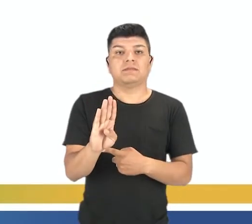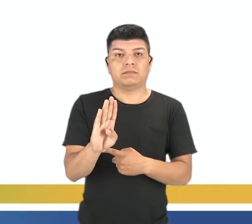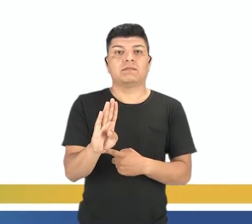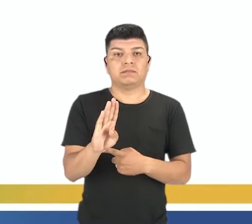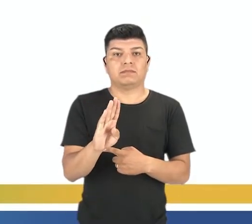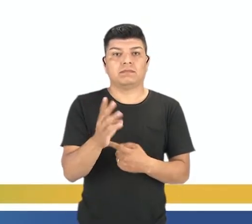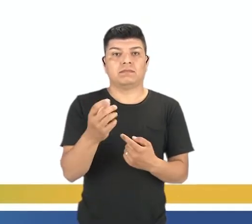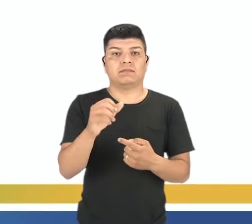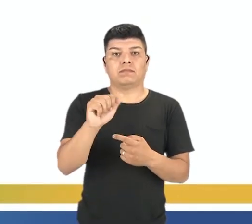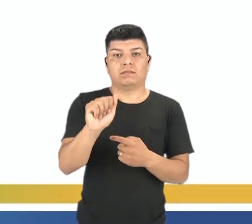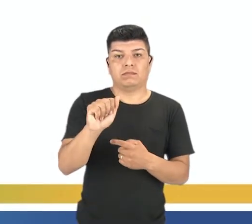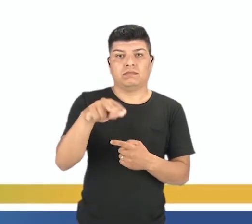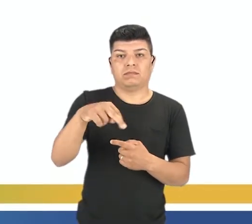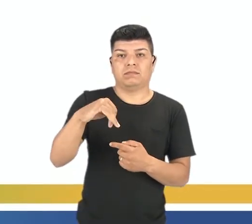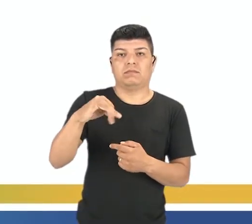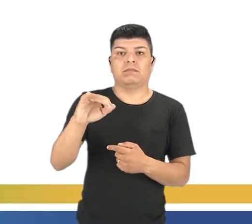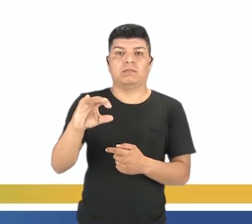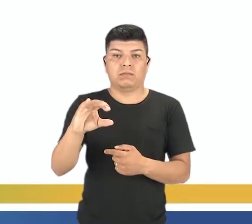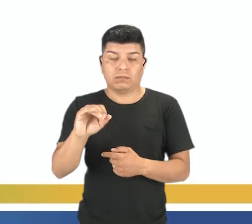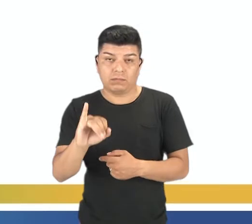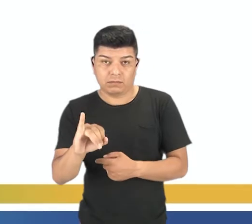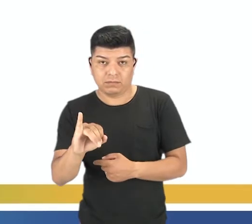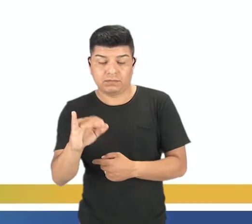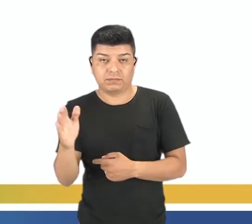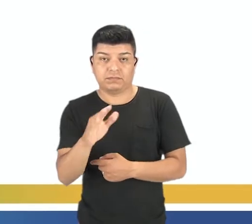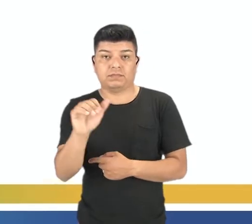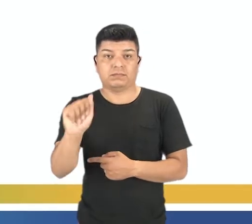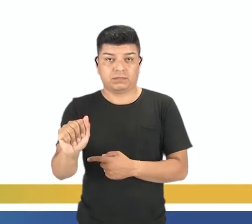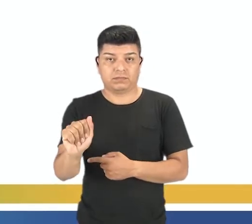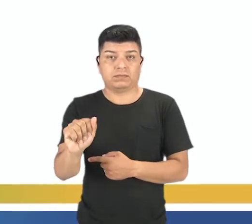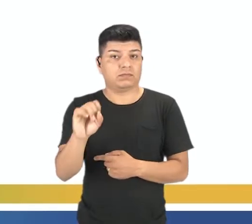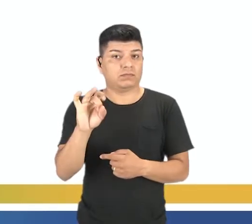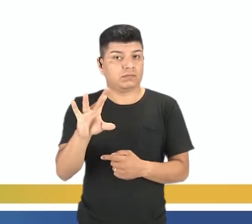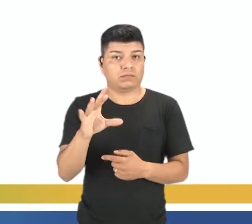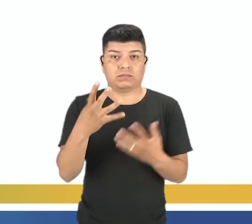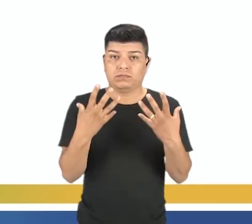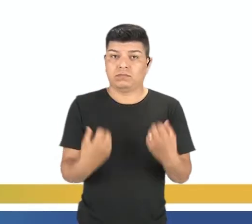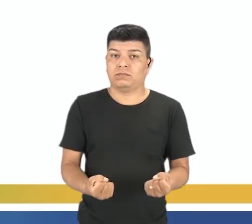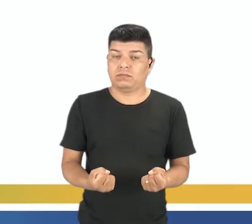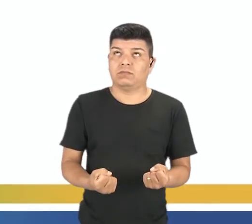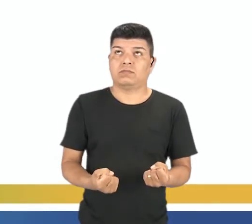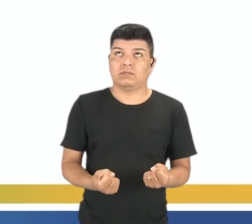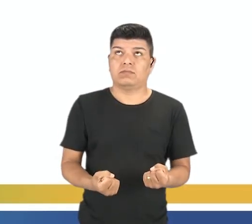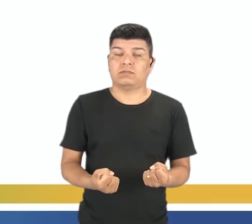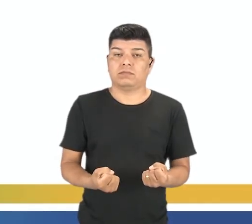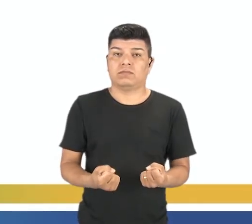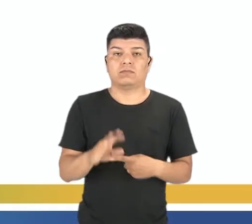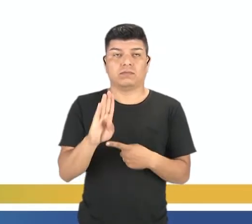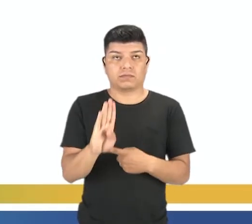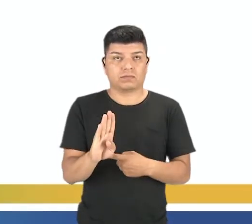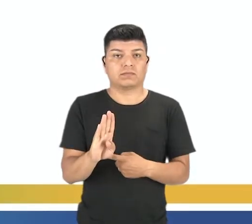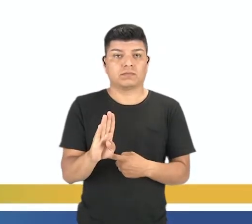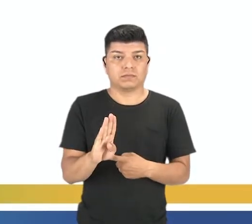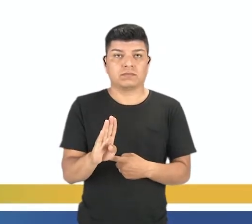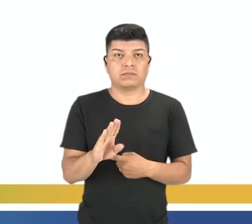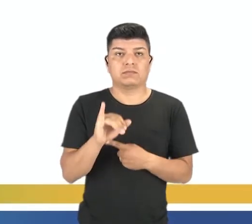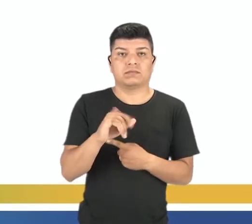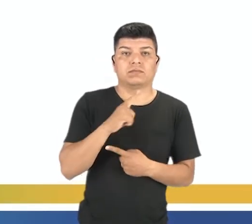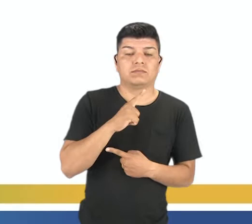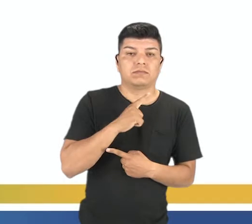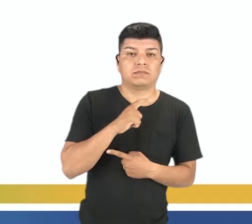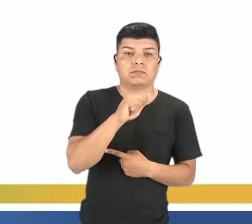um anti-A, então ele só pode receber o O, ou ele só pode receber o B. Se eu